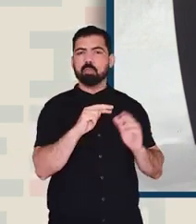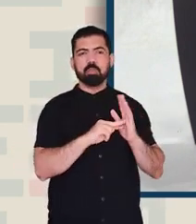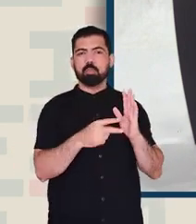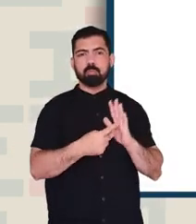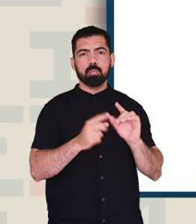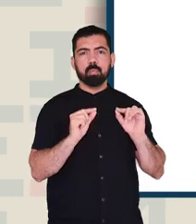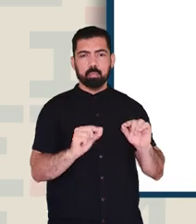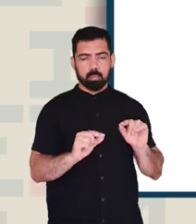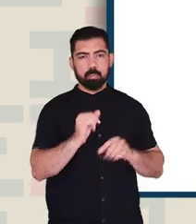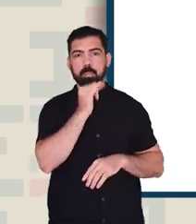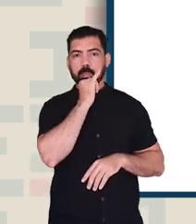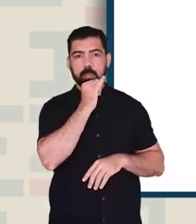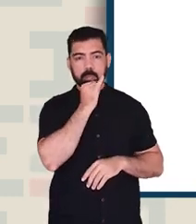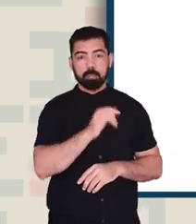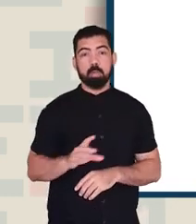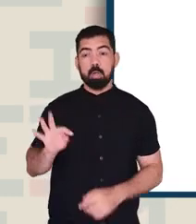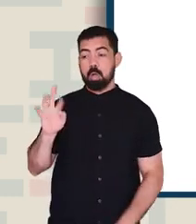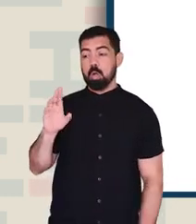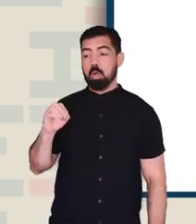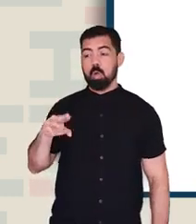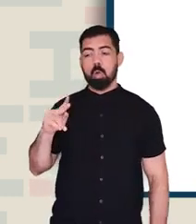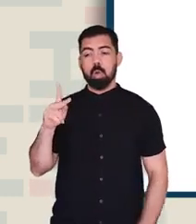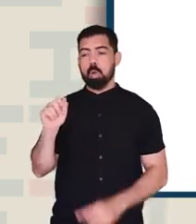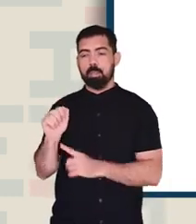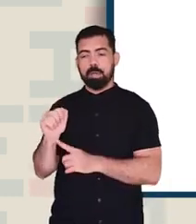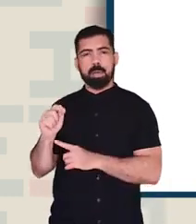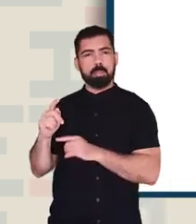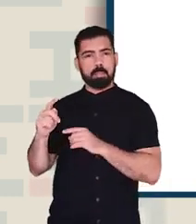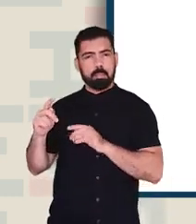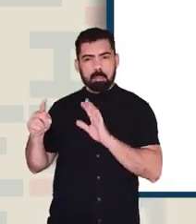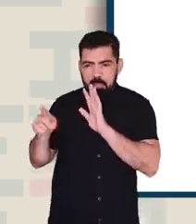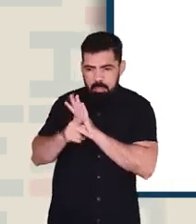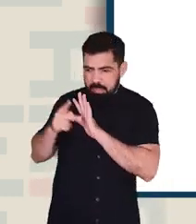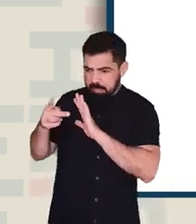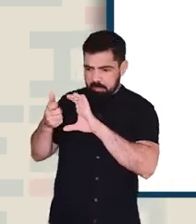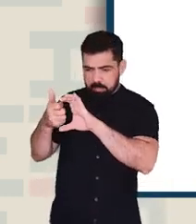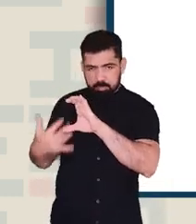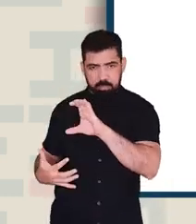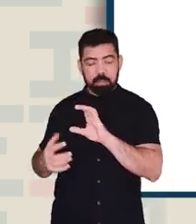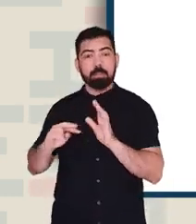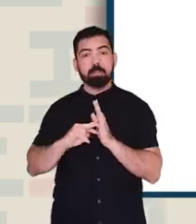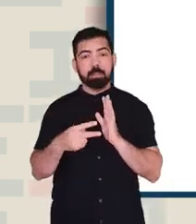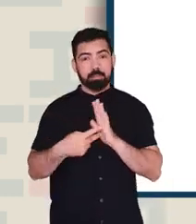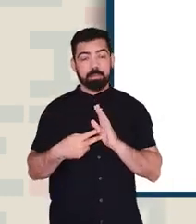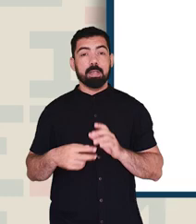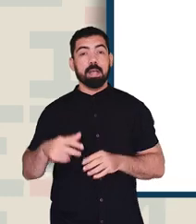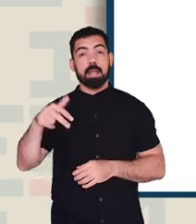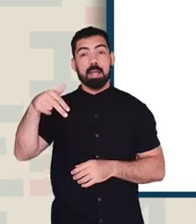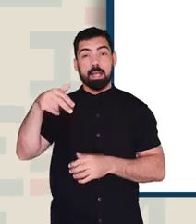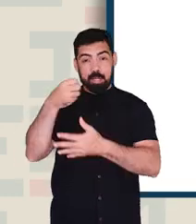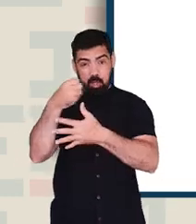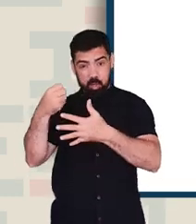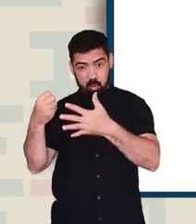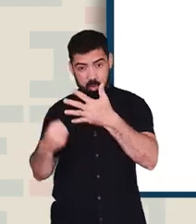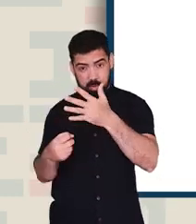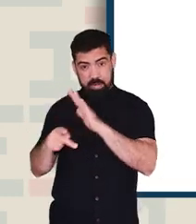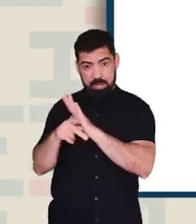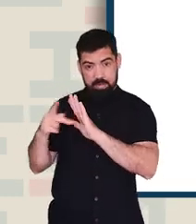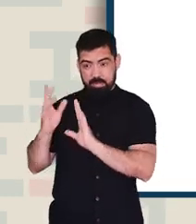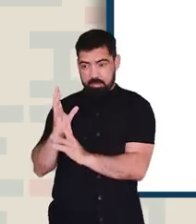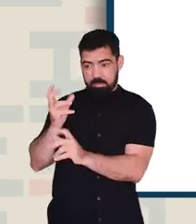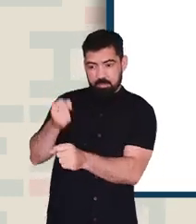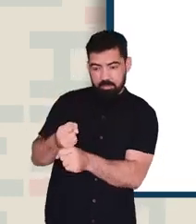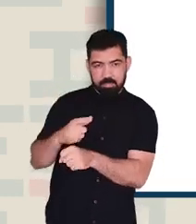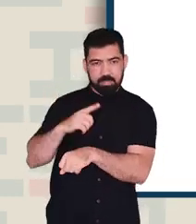Significa que, como é que a trompa tem som de trompa? Significa que cada uma das notas, o que vai caracterizar esse timbre é a